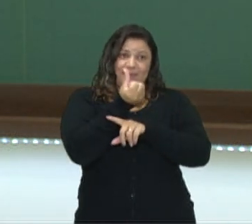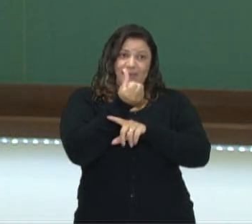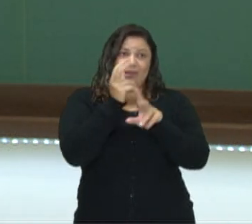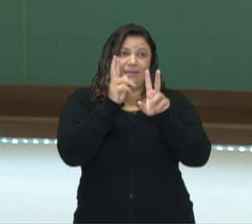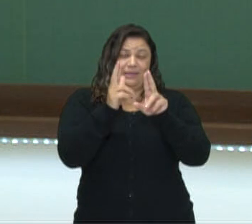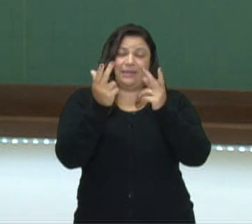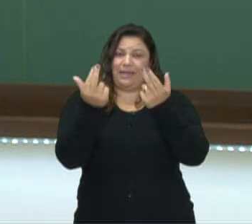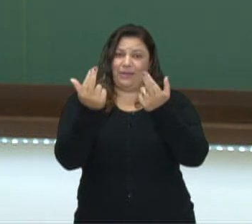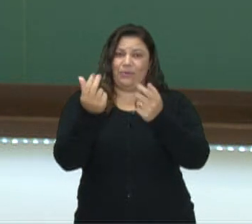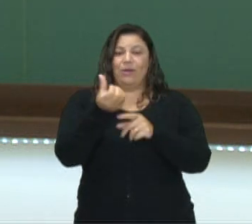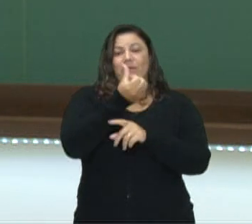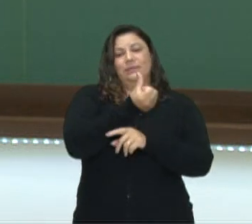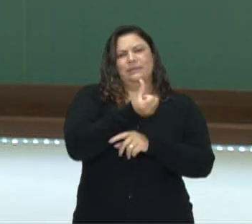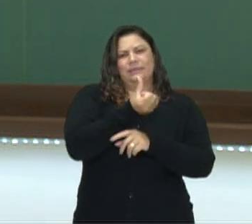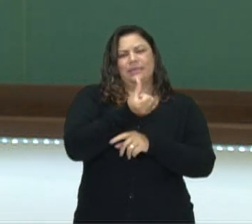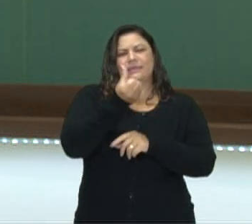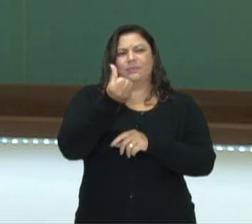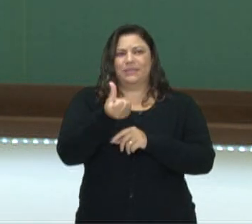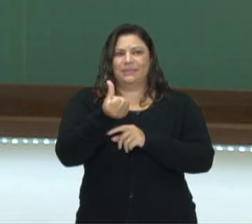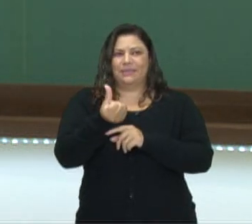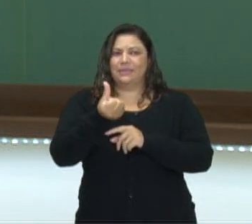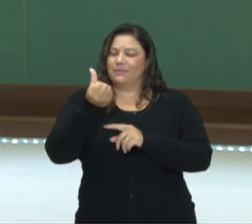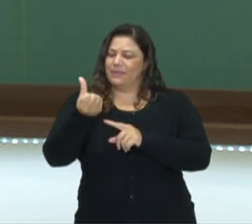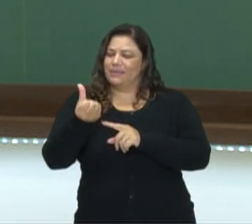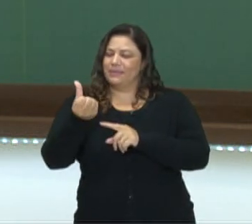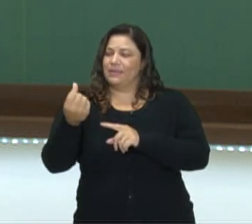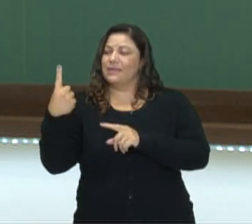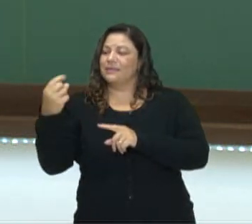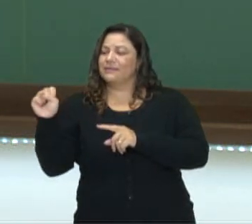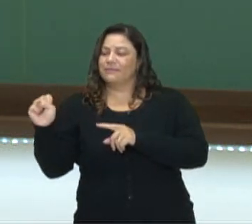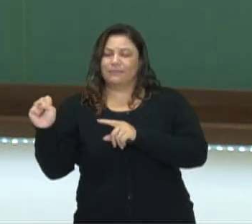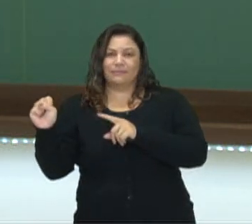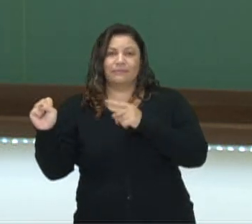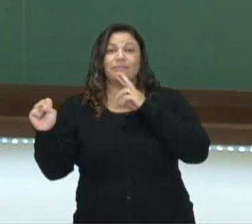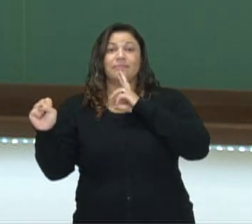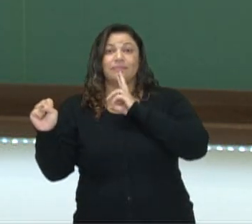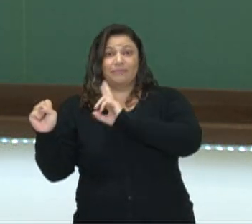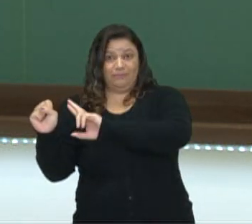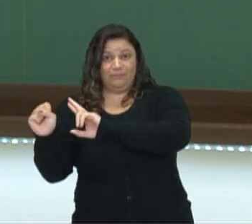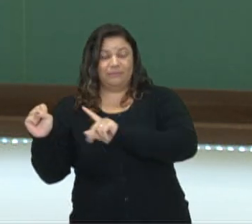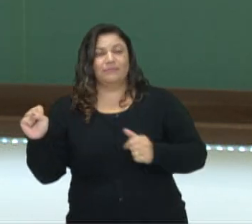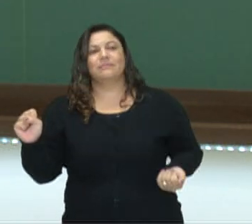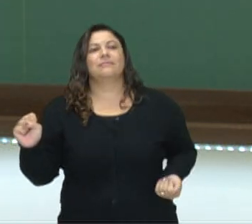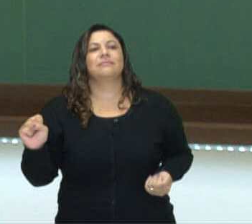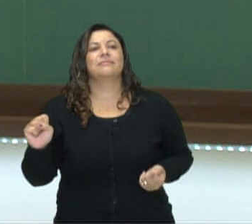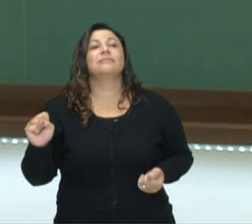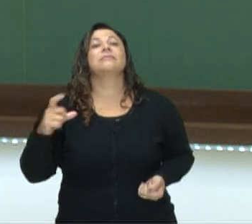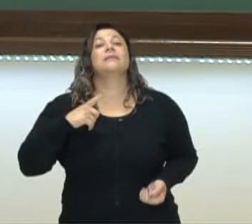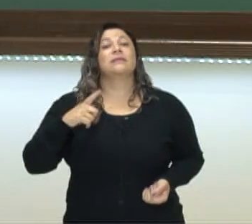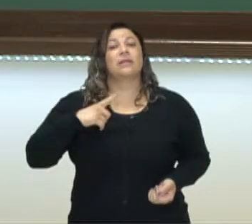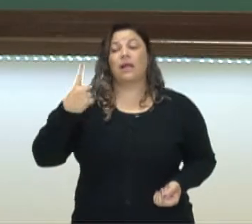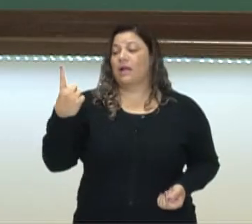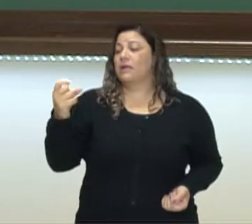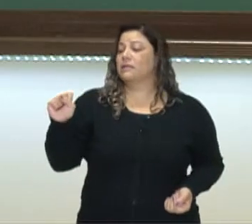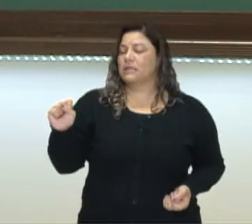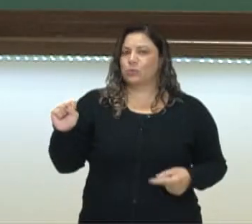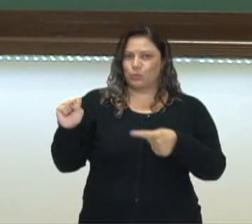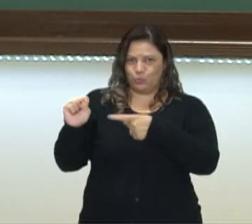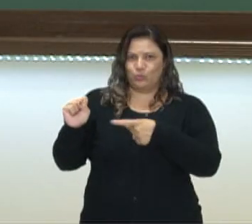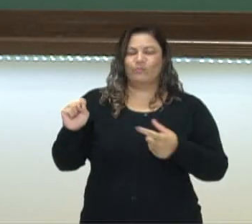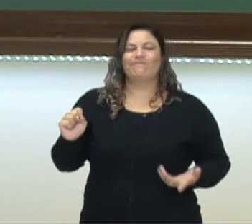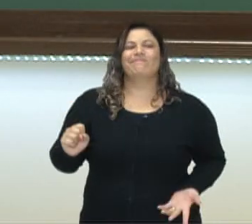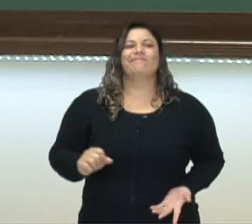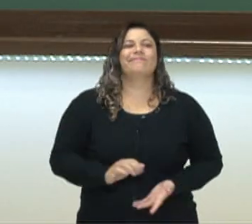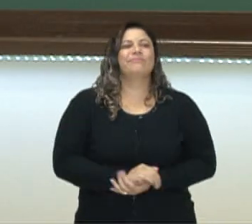fizesse 6 mais 6 mais 6, que vai dar 18. Então, Pedro tem 18 miniaturas de boneco,